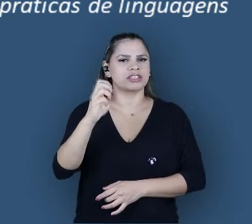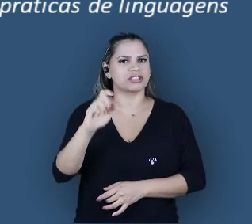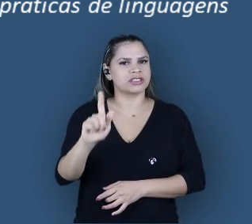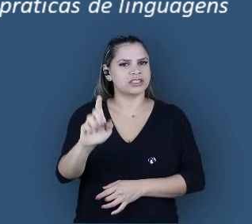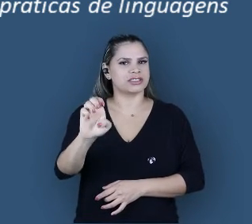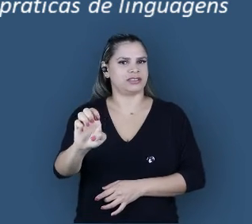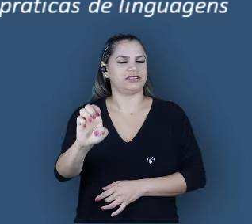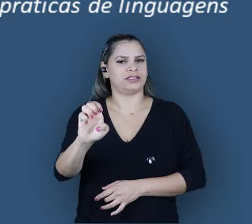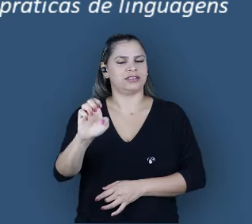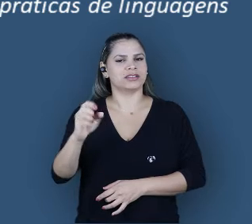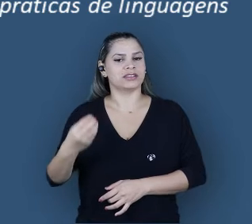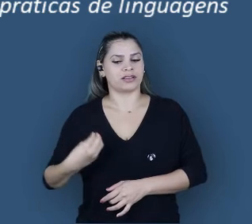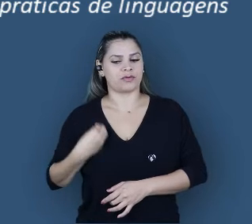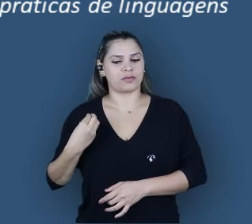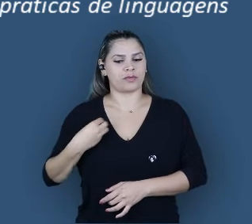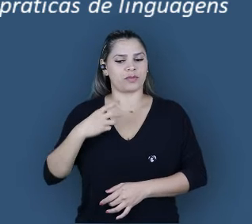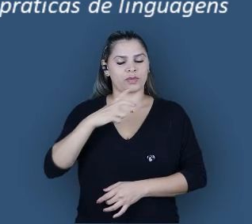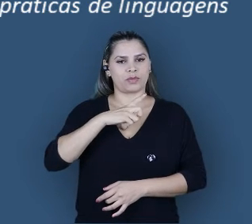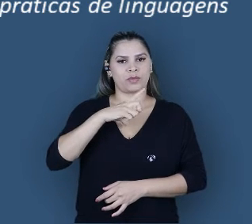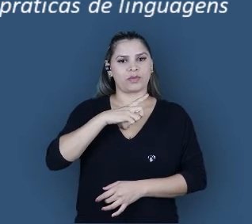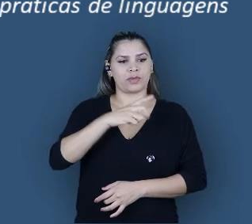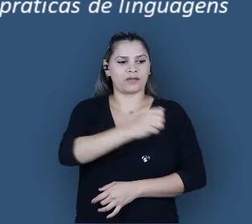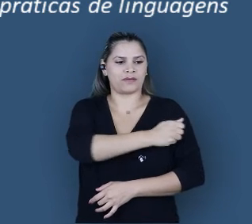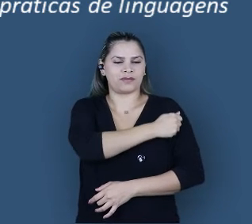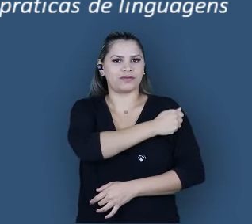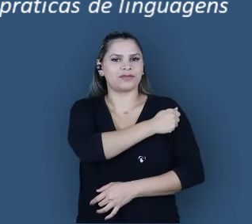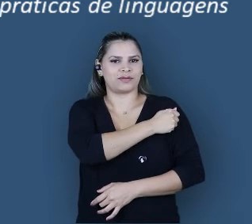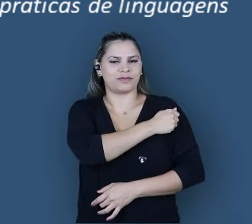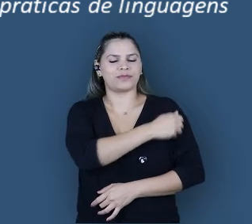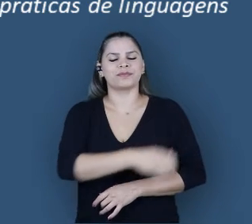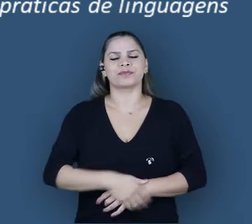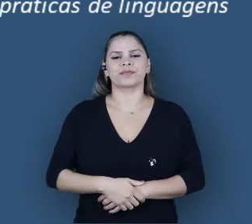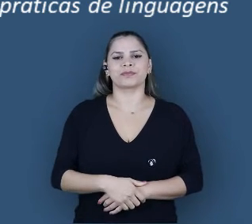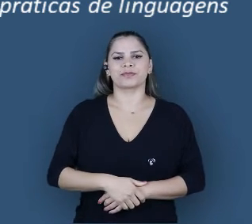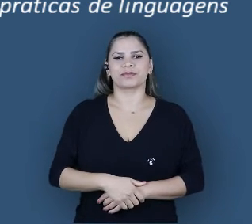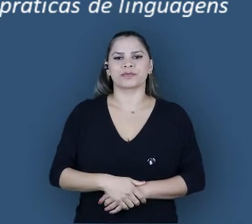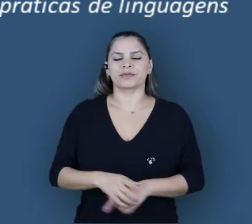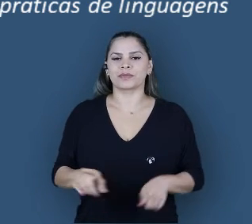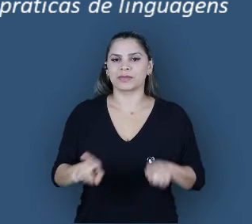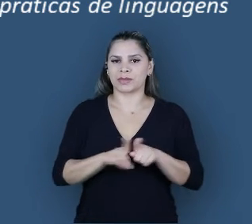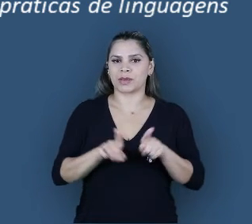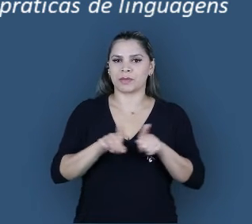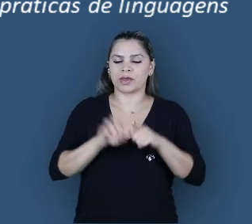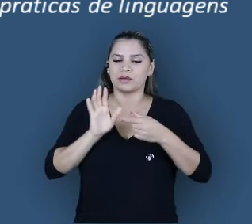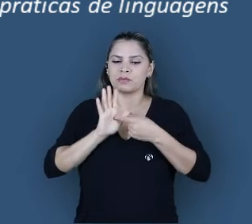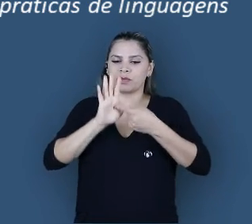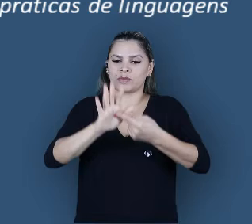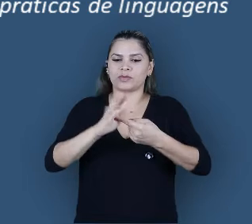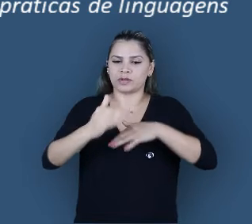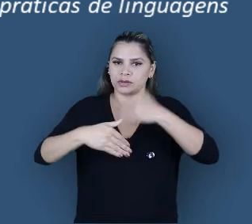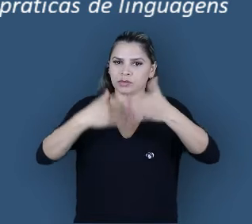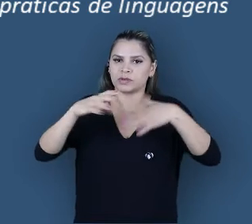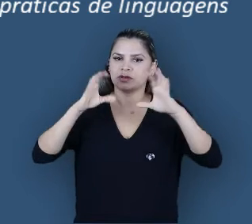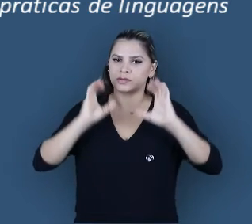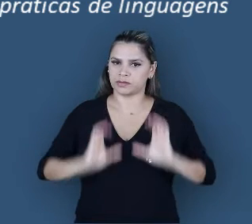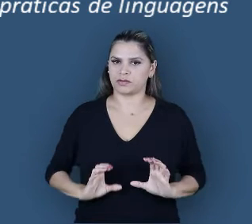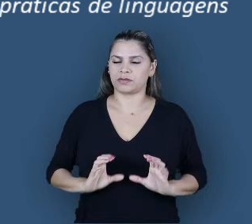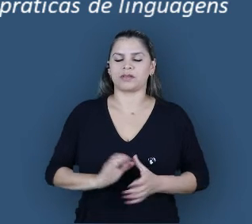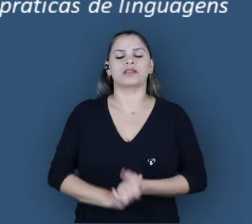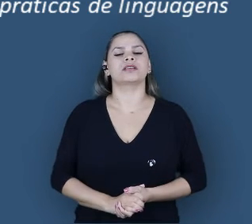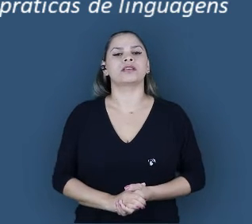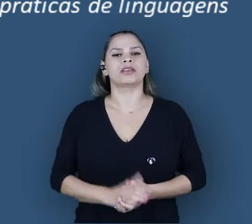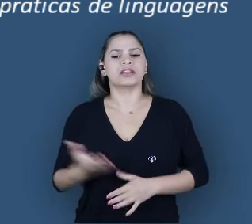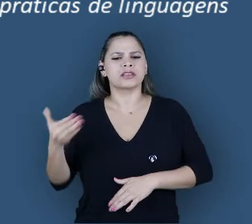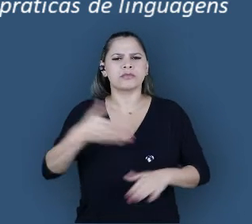a uma caracterização, uma charge, a todos esses elementos que estão presentes na vida do estudante, né? Ao